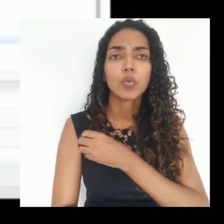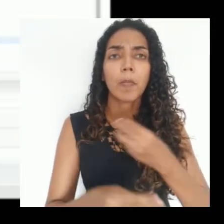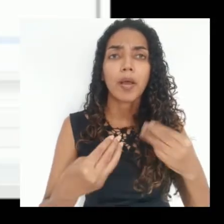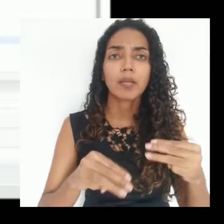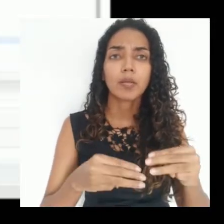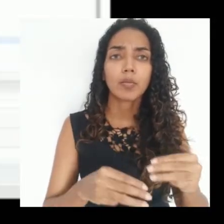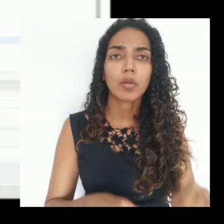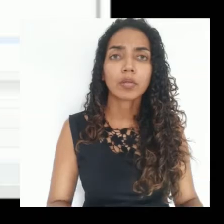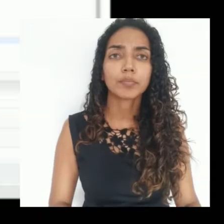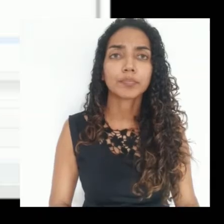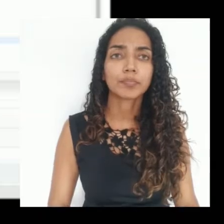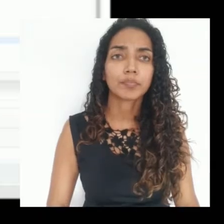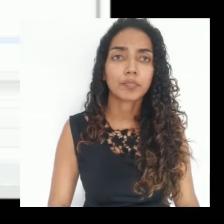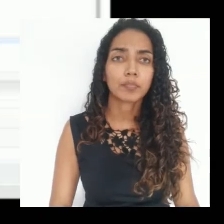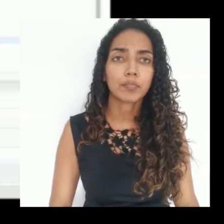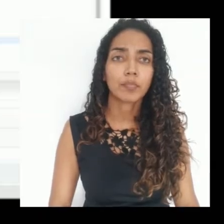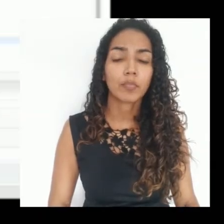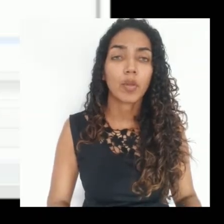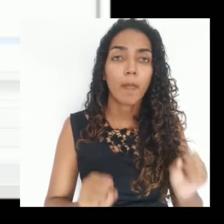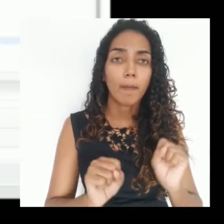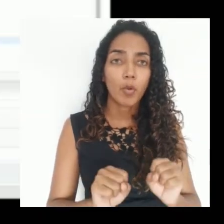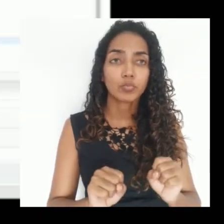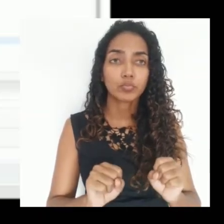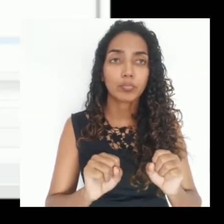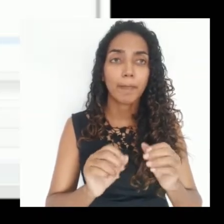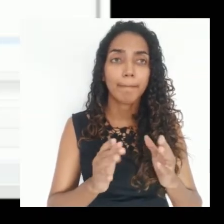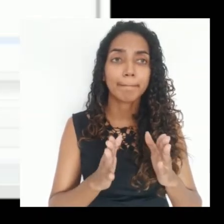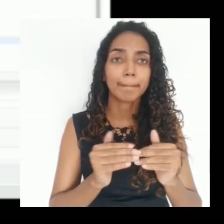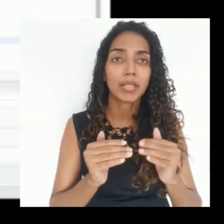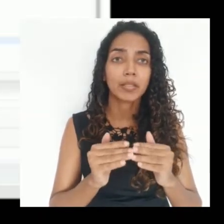pipe e colocar assim